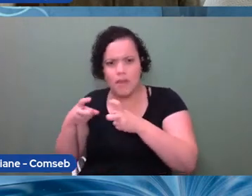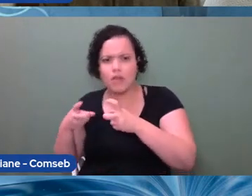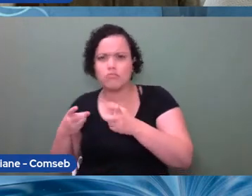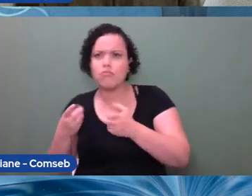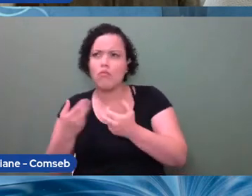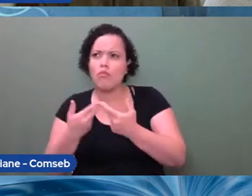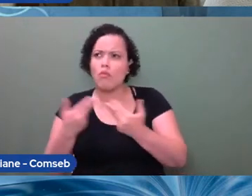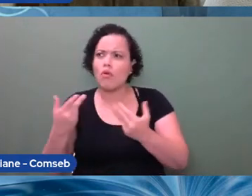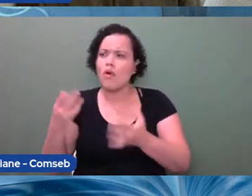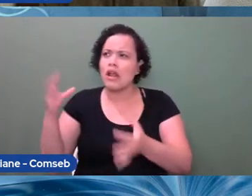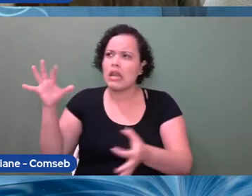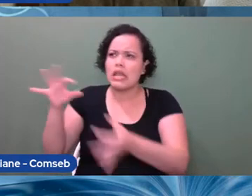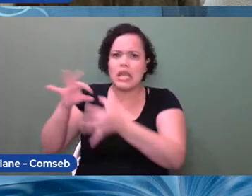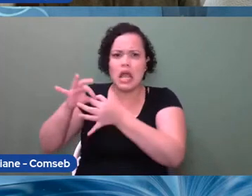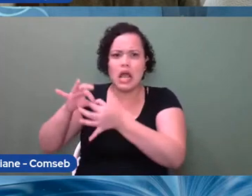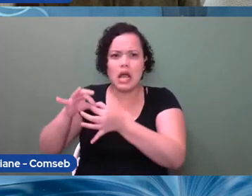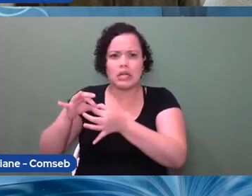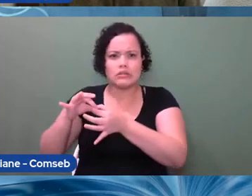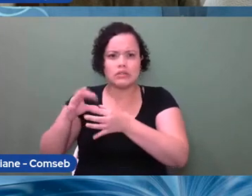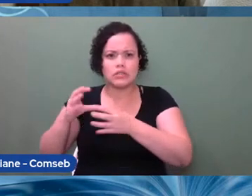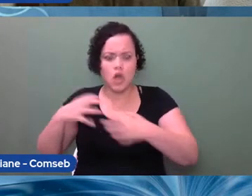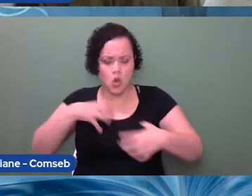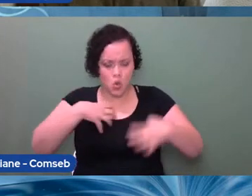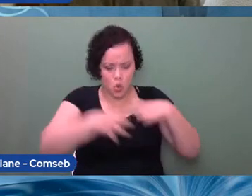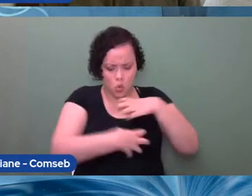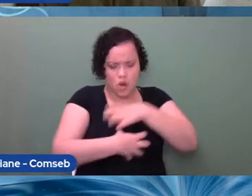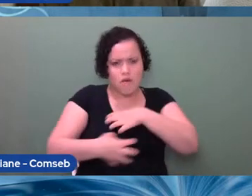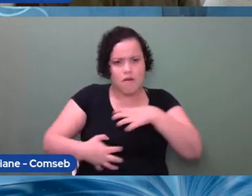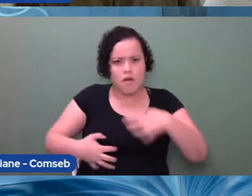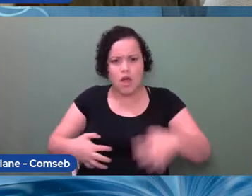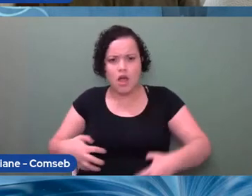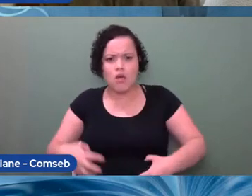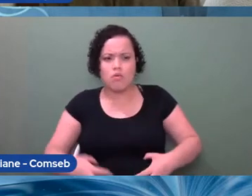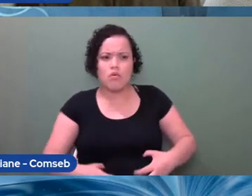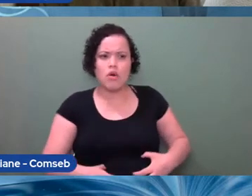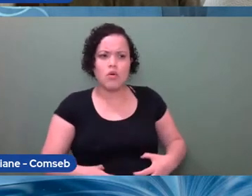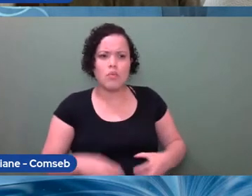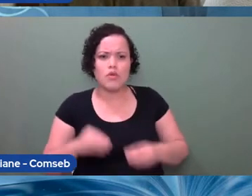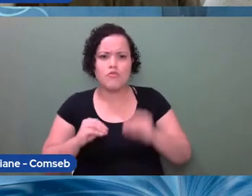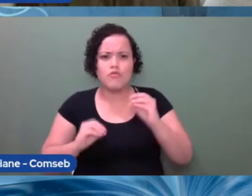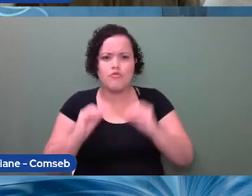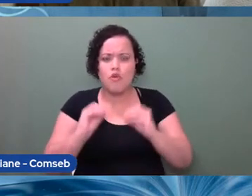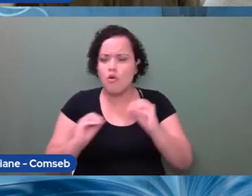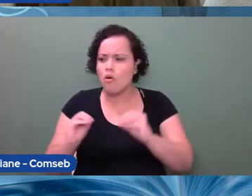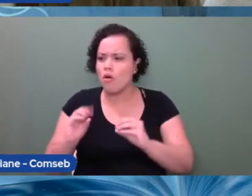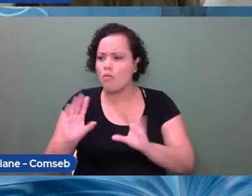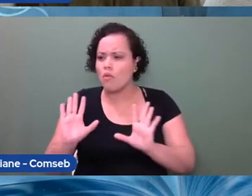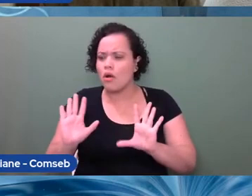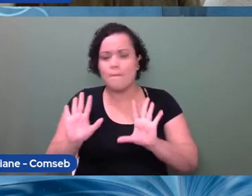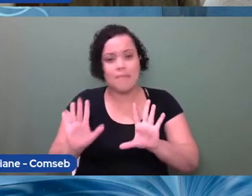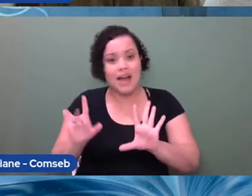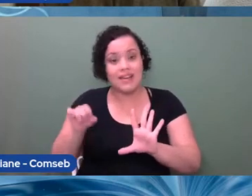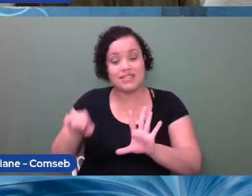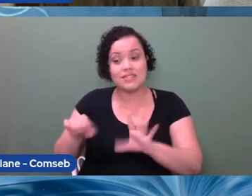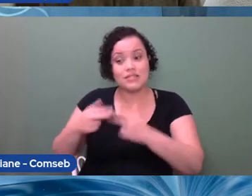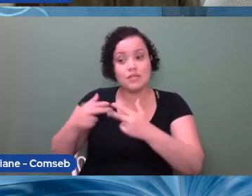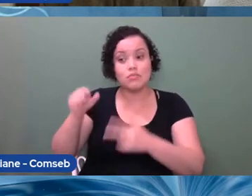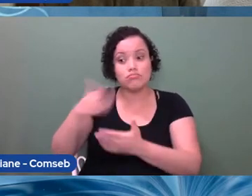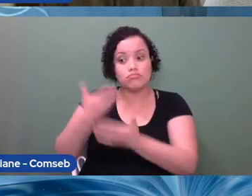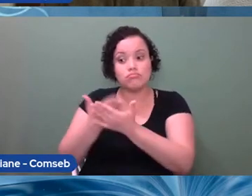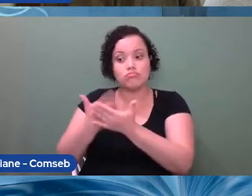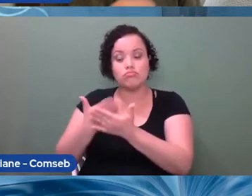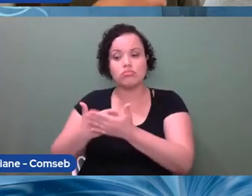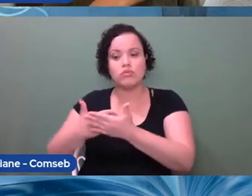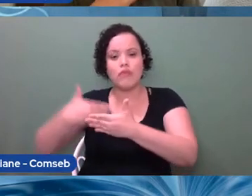do corpo, etc. Né? Mas esse tipo de estudo, à medida que ele